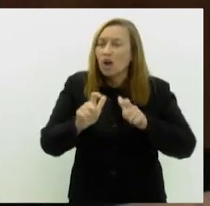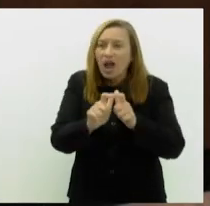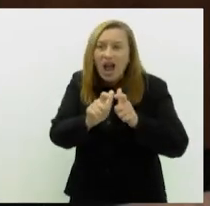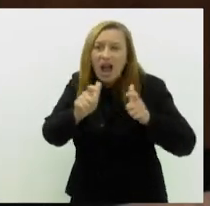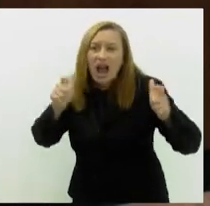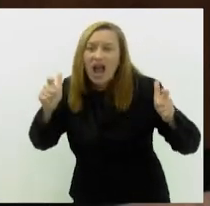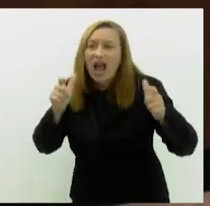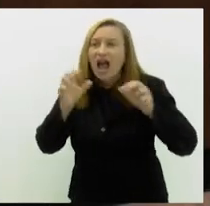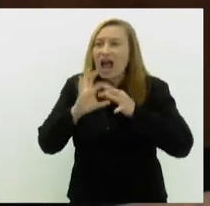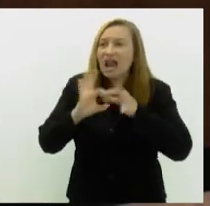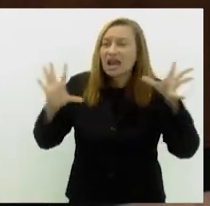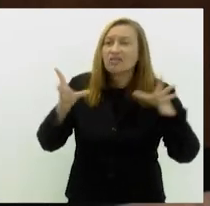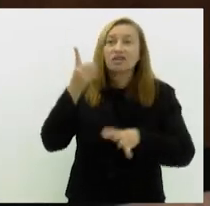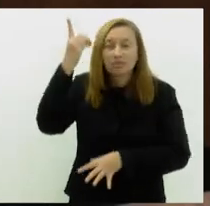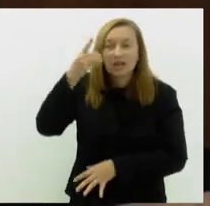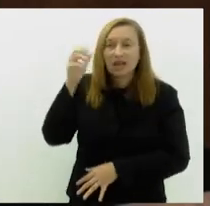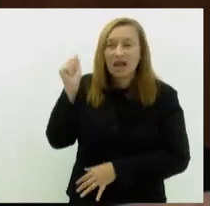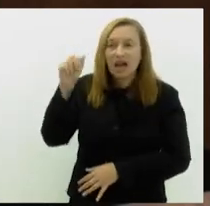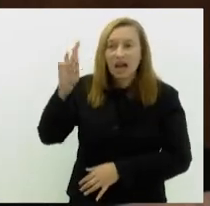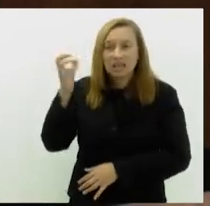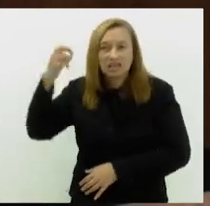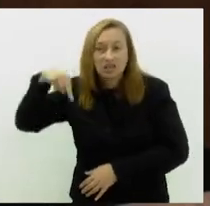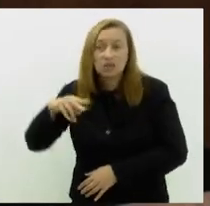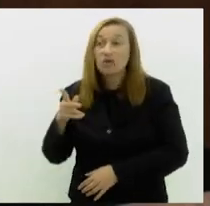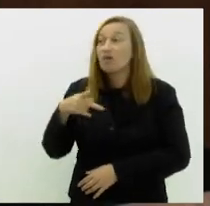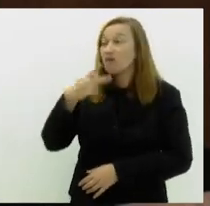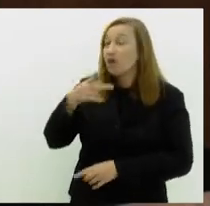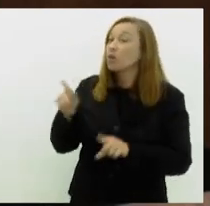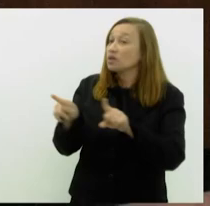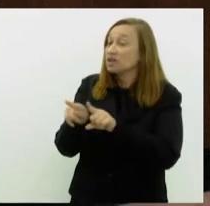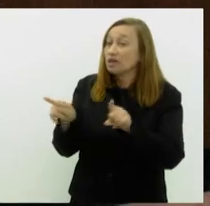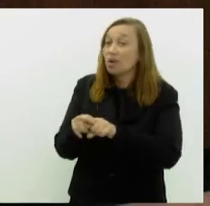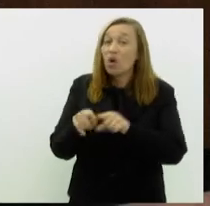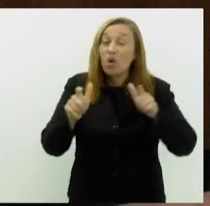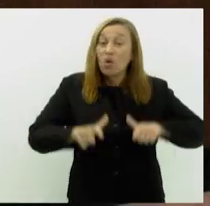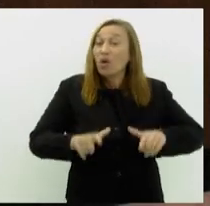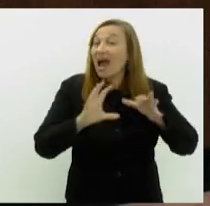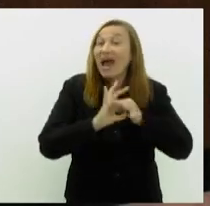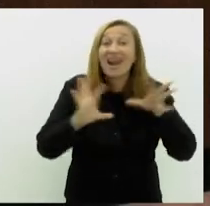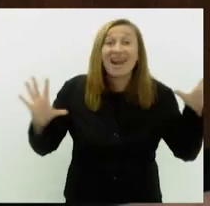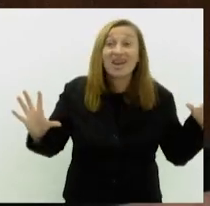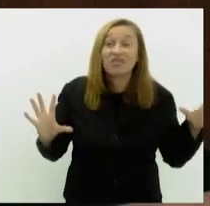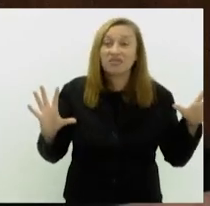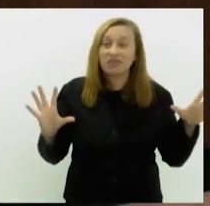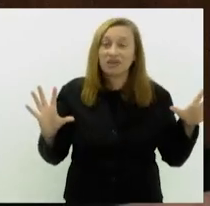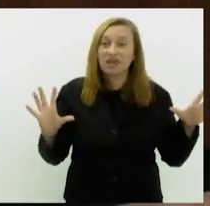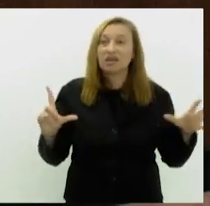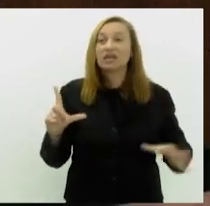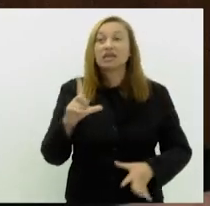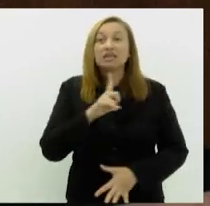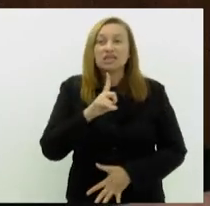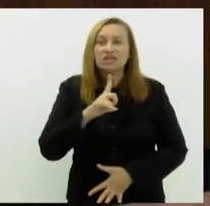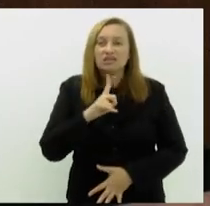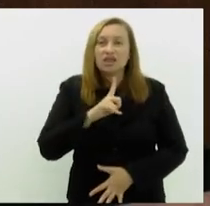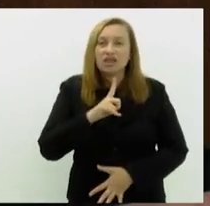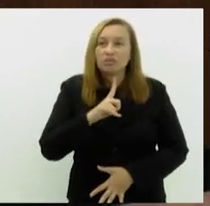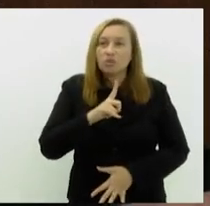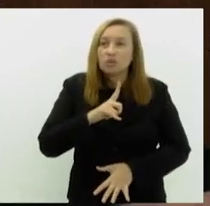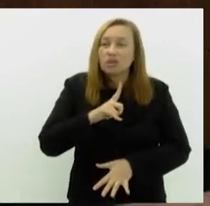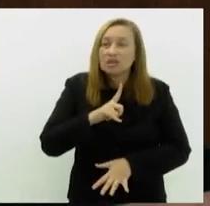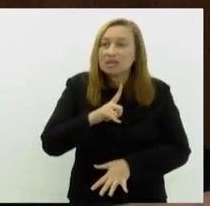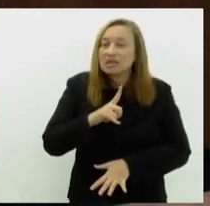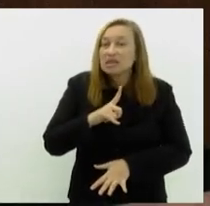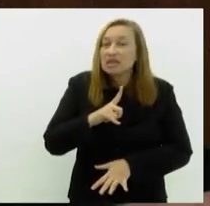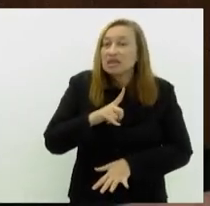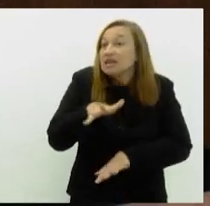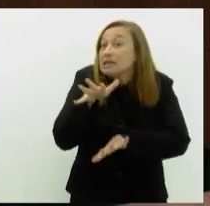aí o deputado Anderson Moraes fez essa leitura também, em ambiente aberto, nós tivemos cenas